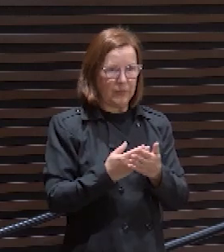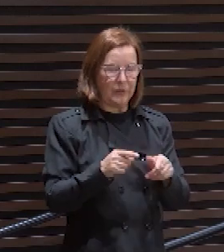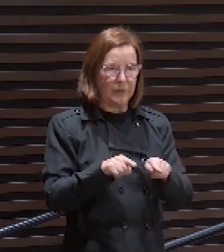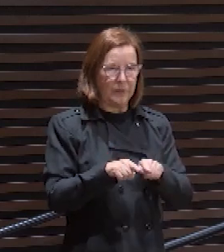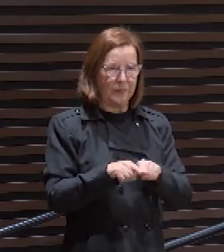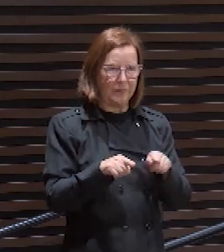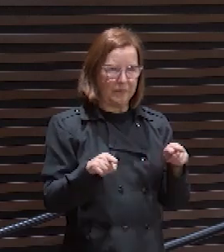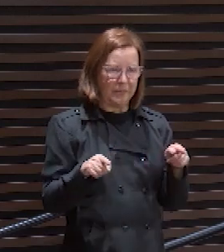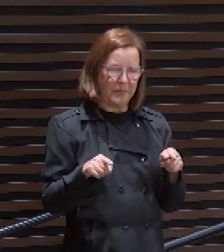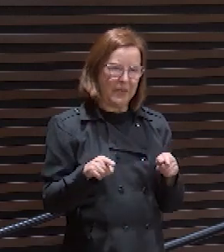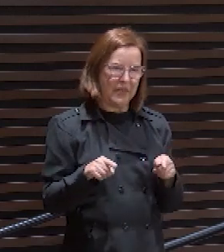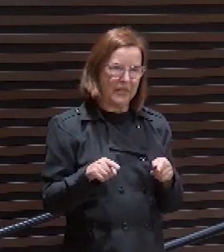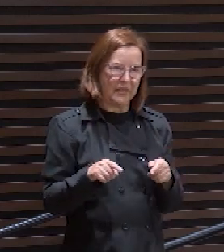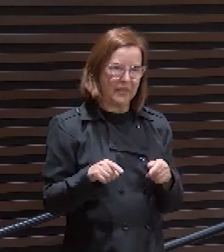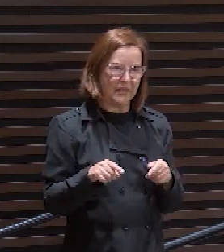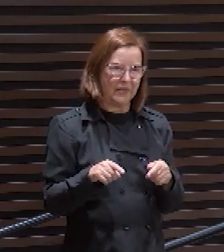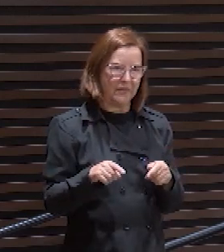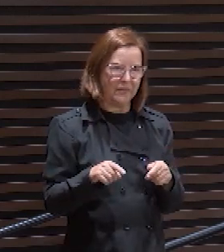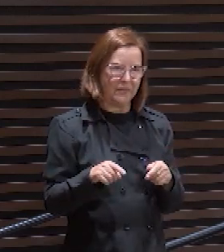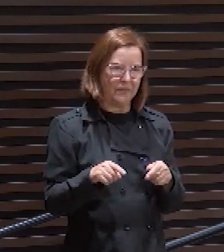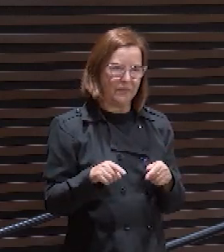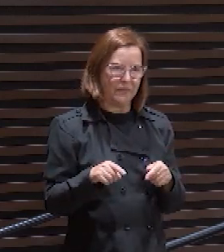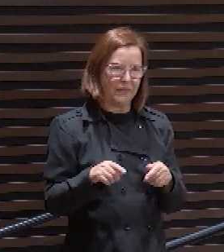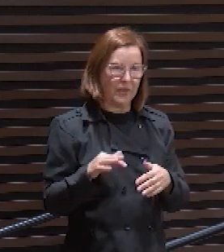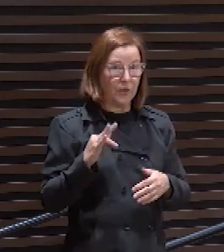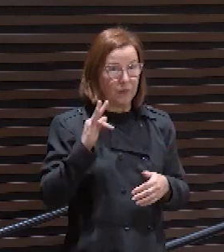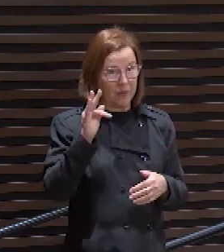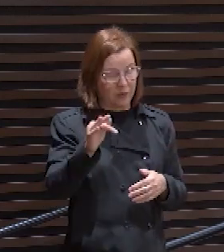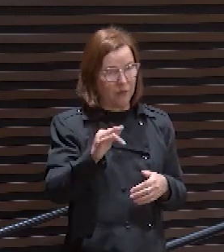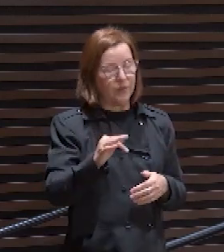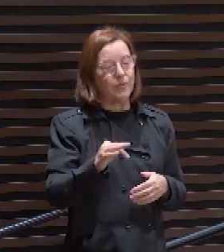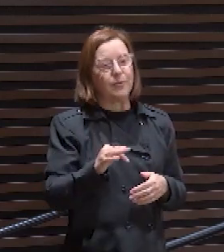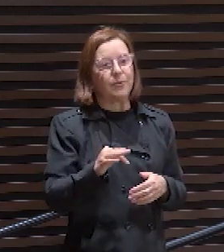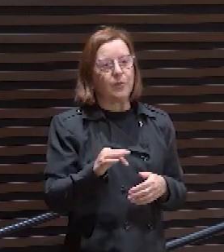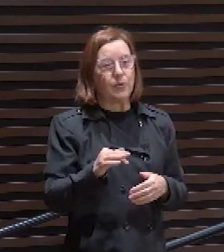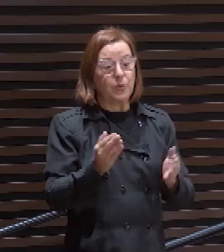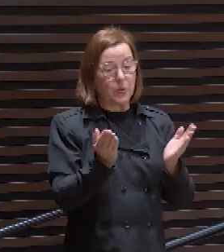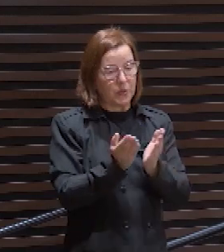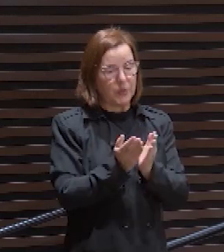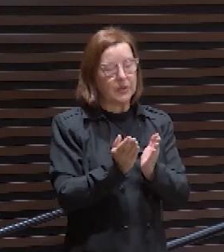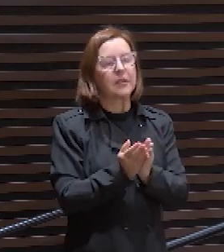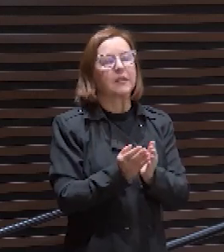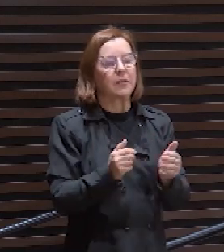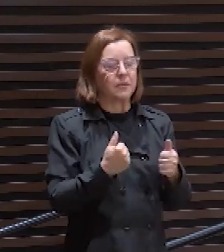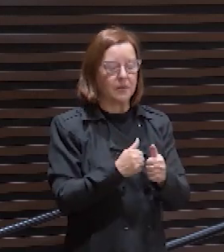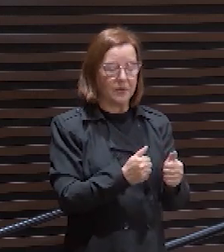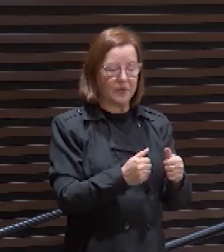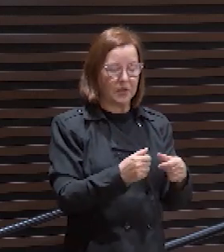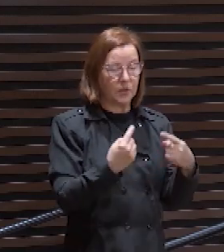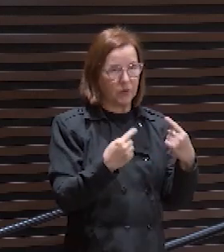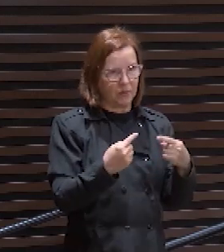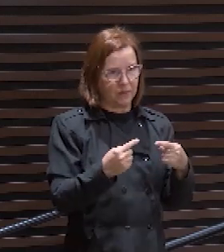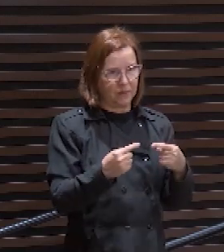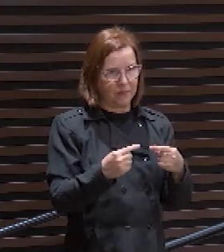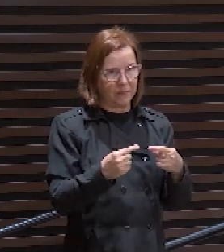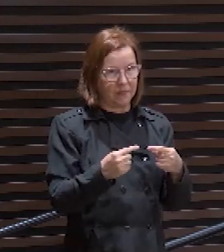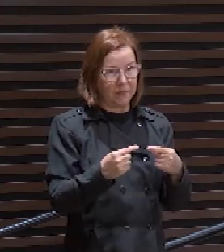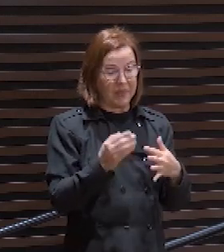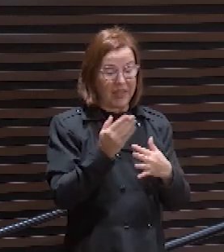sobre como que haverá um momento onde cristãos serão perseguidos, em nosso meio, não necessariamente no meio lá fora, no nosso meio